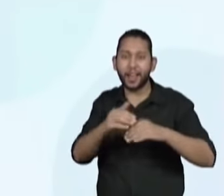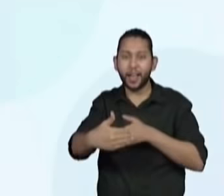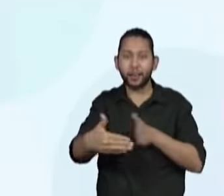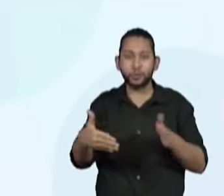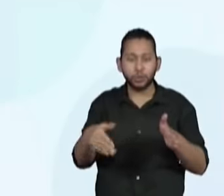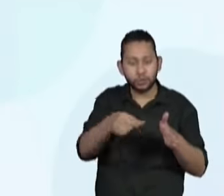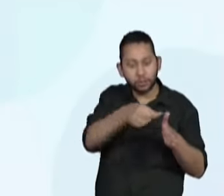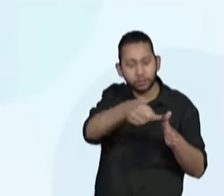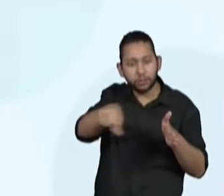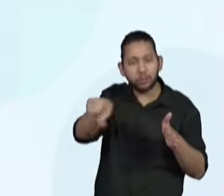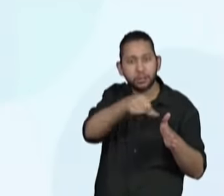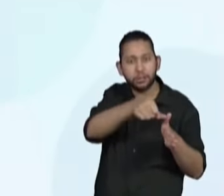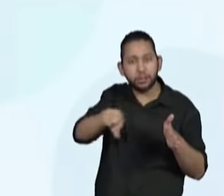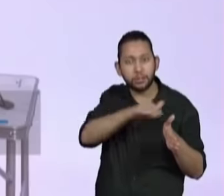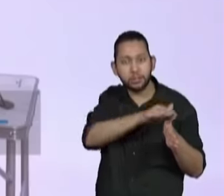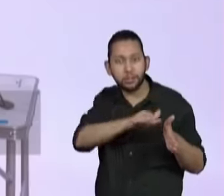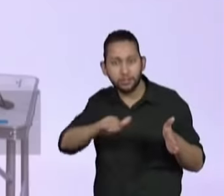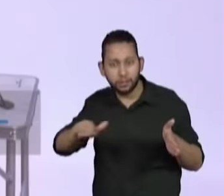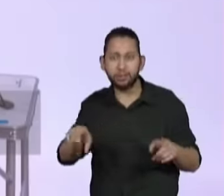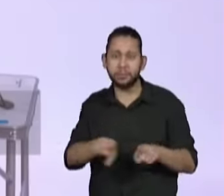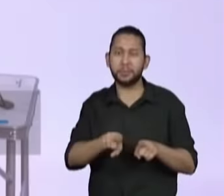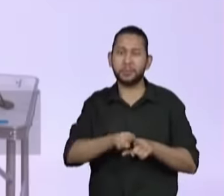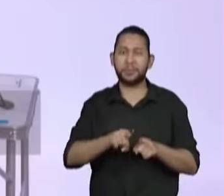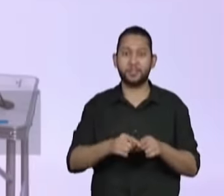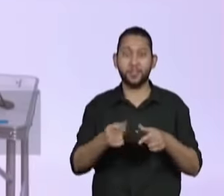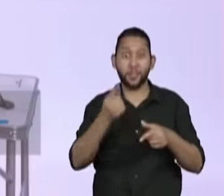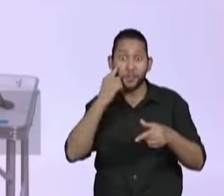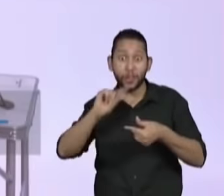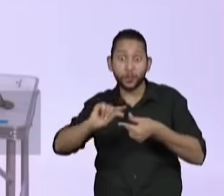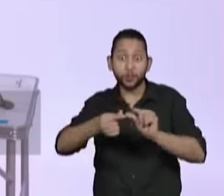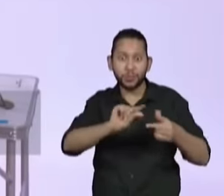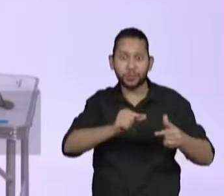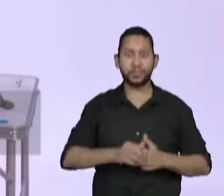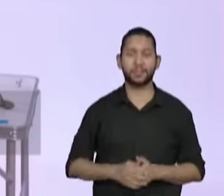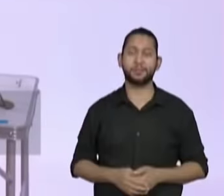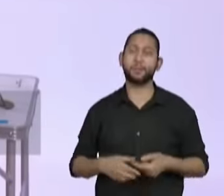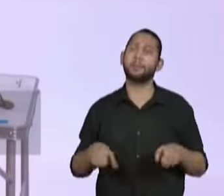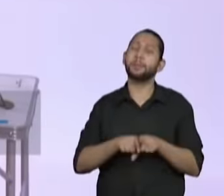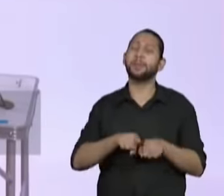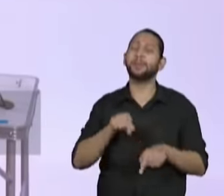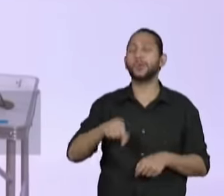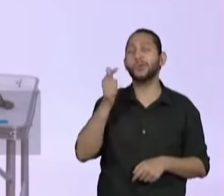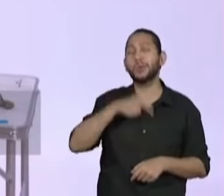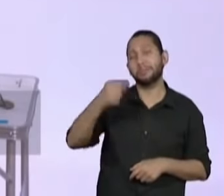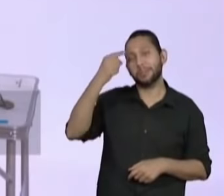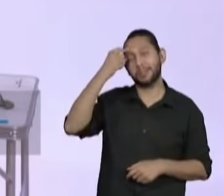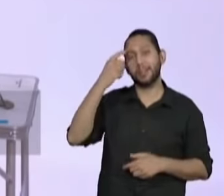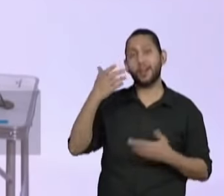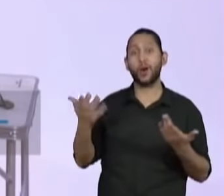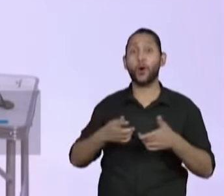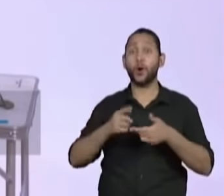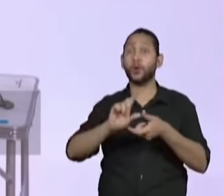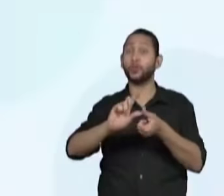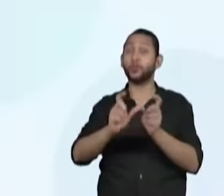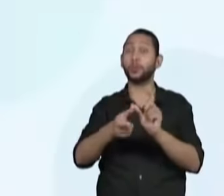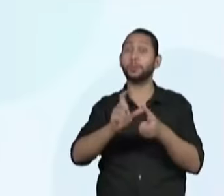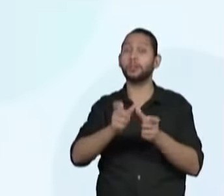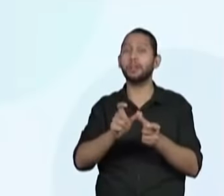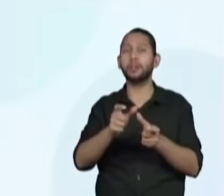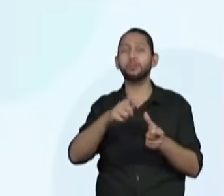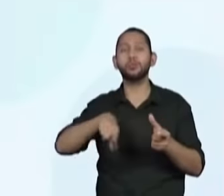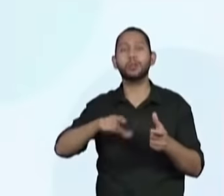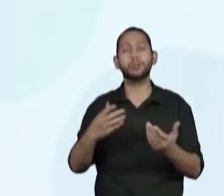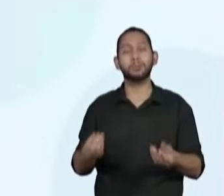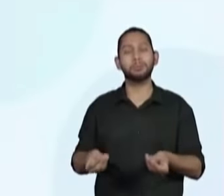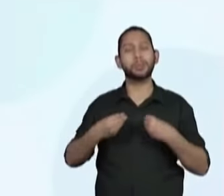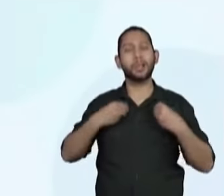abstratas e geometrizadas também, tá bom? E, gente, né, finalmente a gente pode pensar também na geometria de uma maneira lúdica,